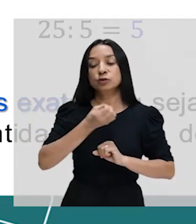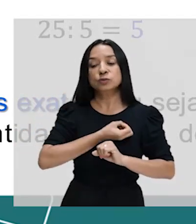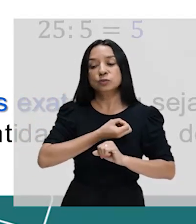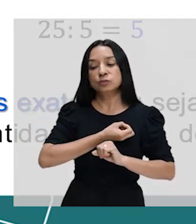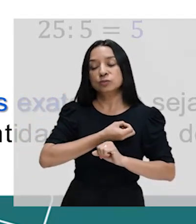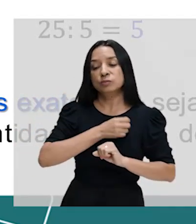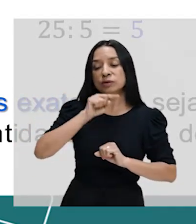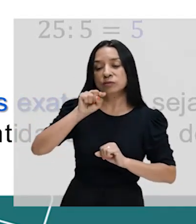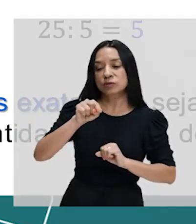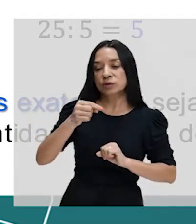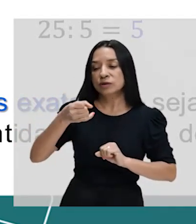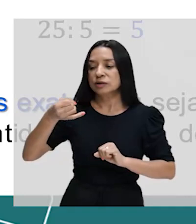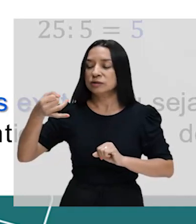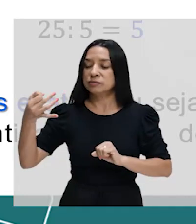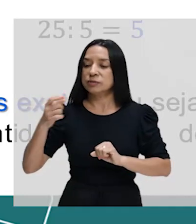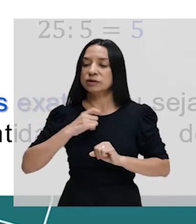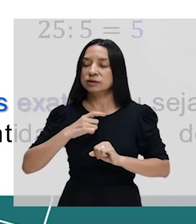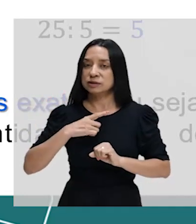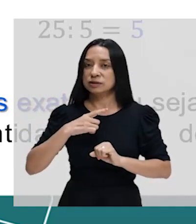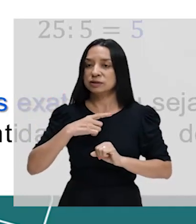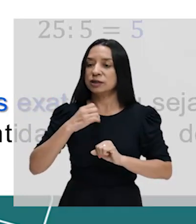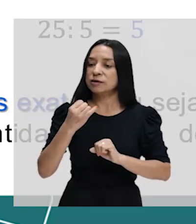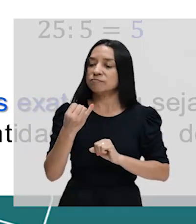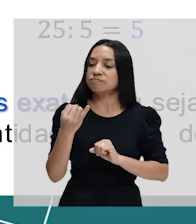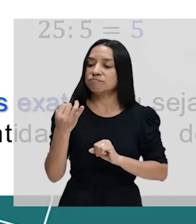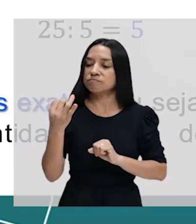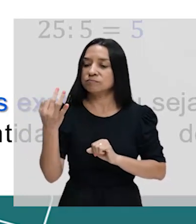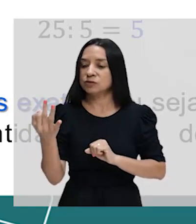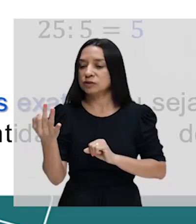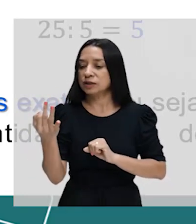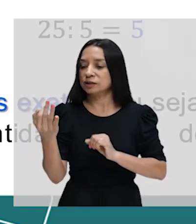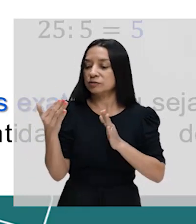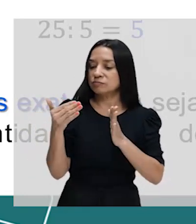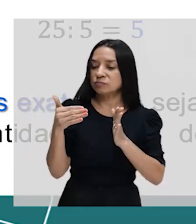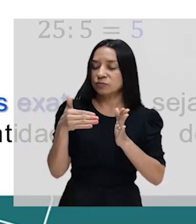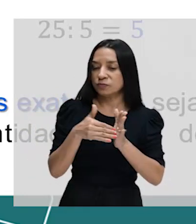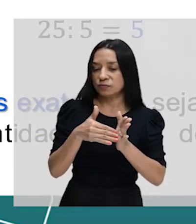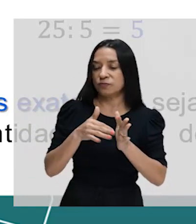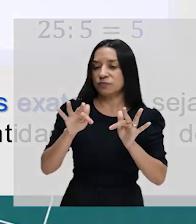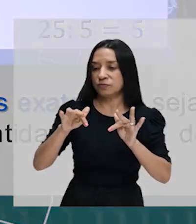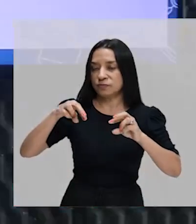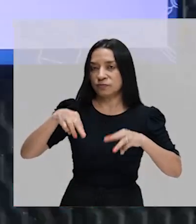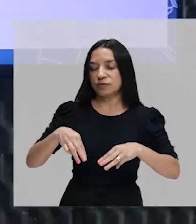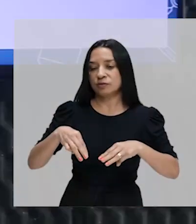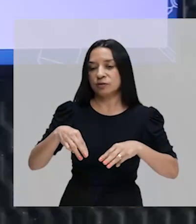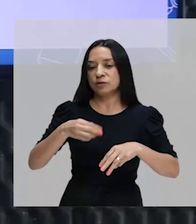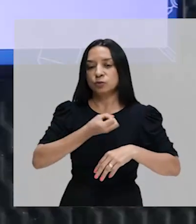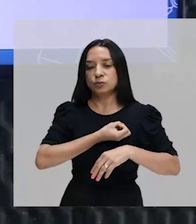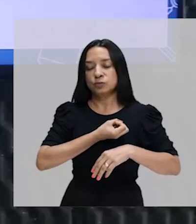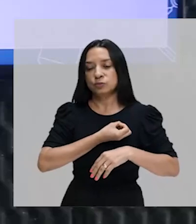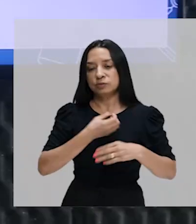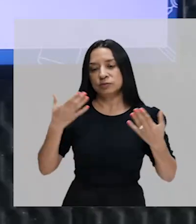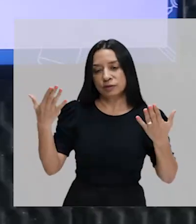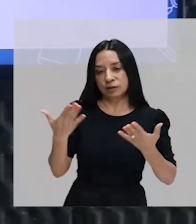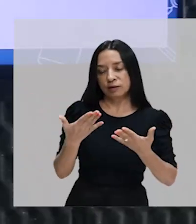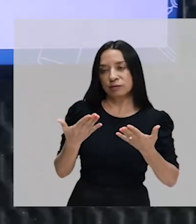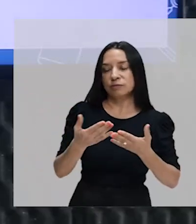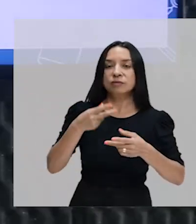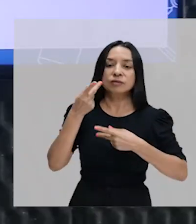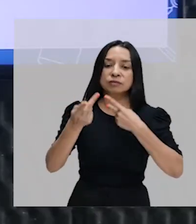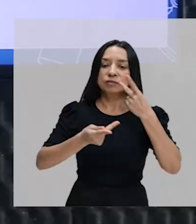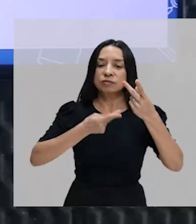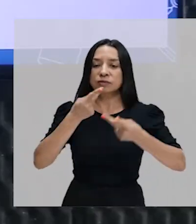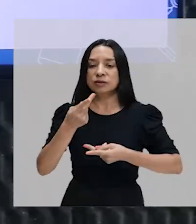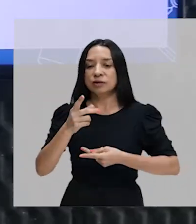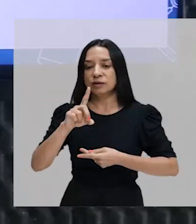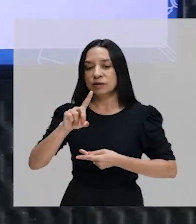possuem justamente a quantidade finita de algarismos. Agora, né, nós vamos falar a respeito das